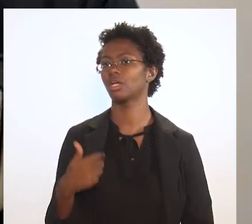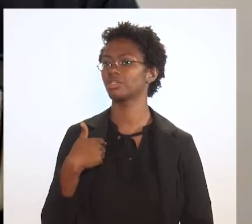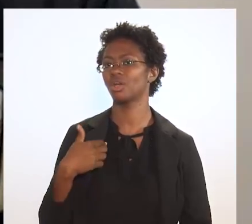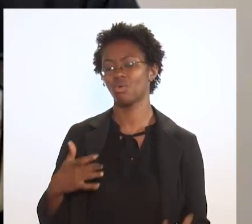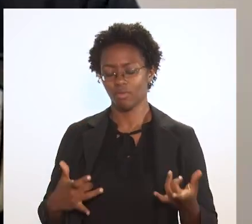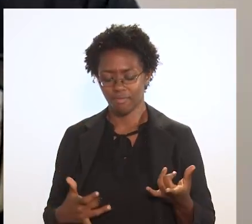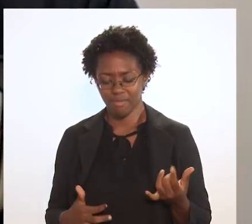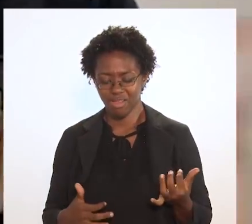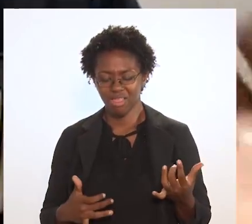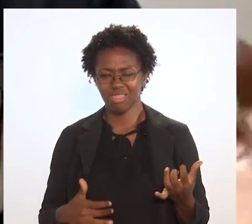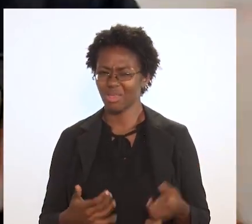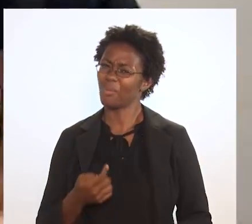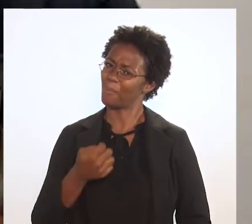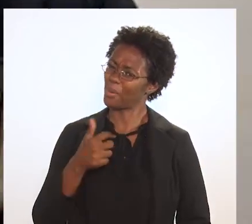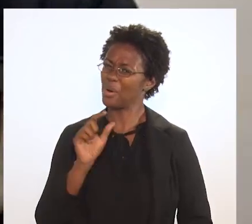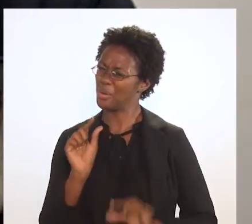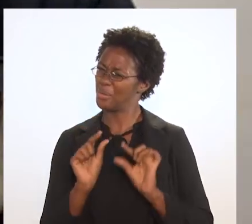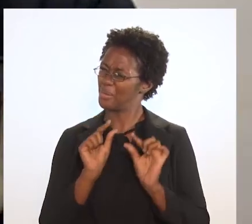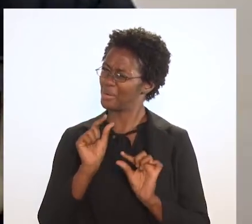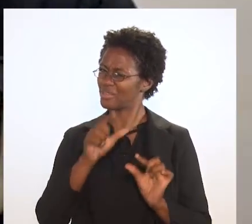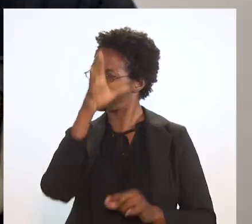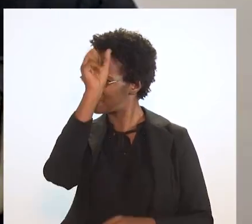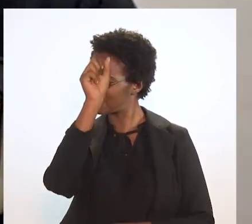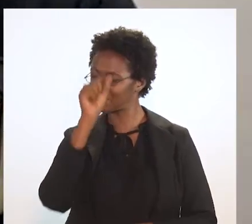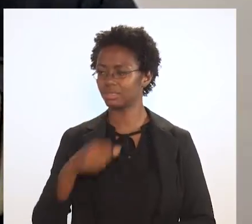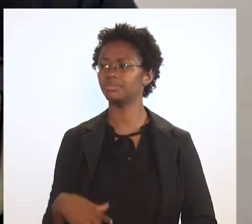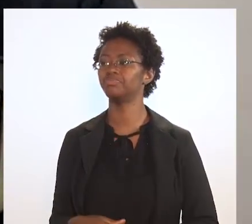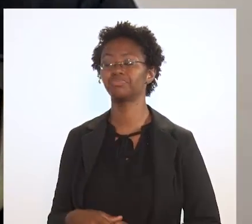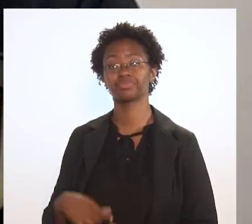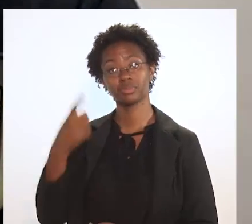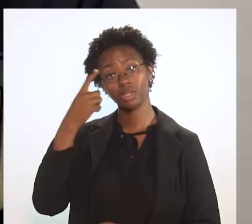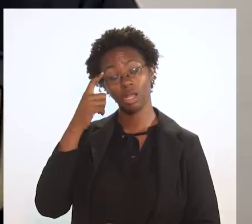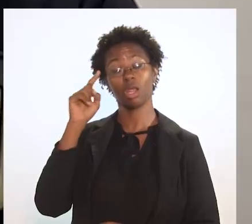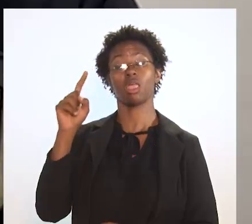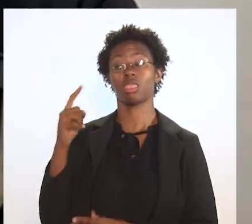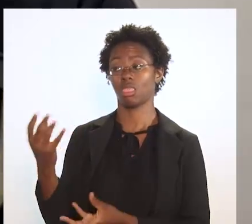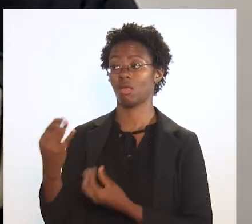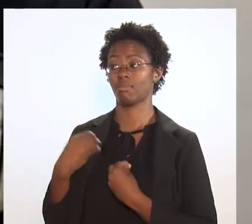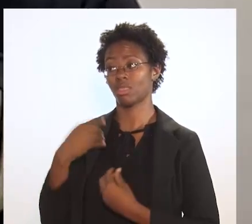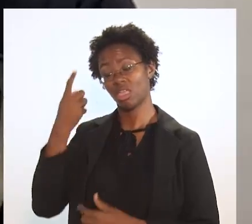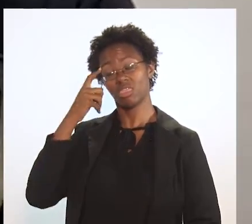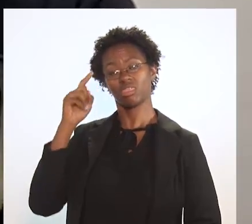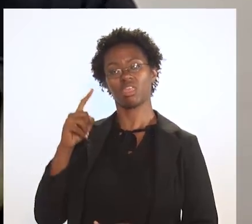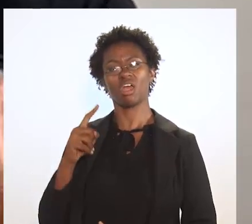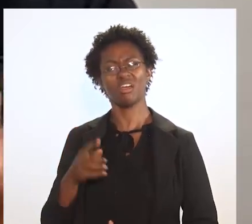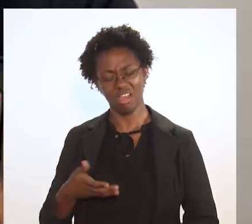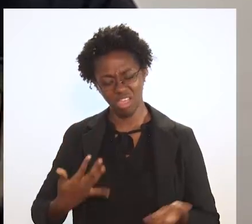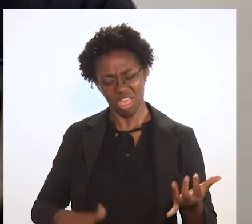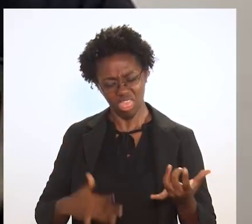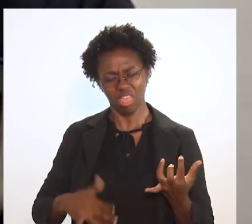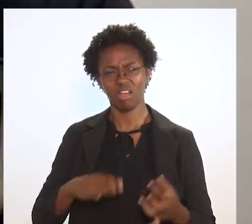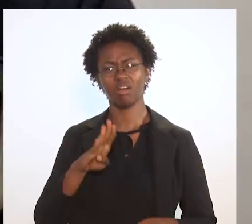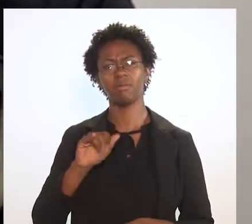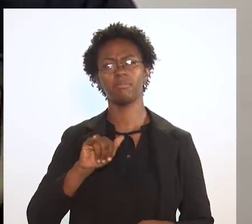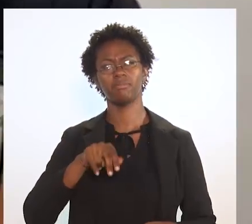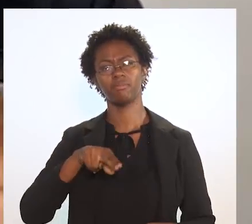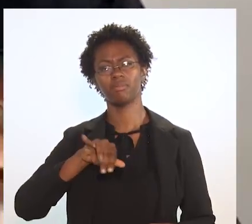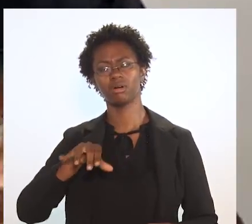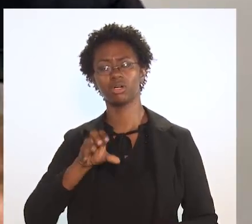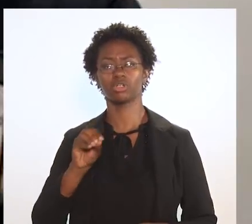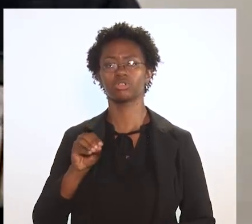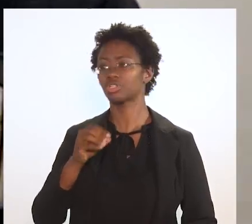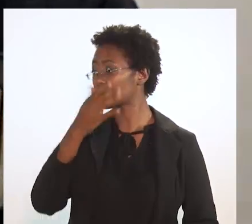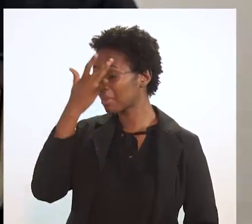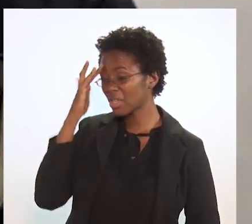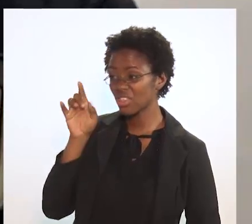Fluminense, e eu já arranhava um violãozinho lá naquela época, e ele me deu a ideia de eu tocar banjo. Eu, pô,